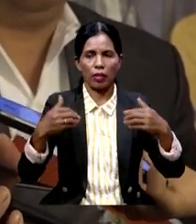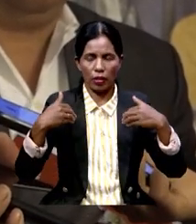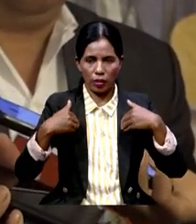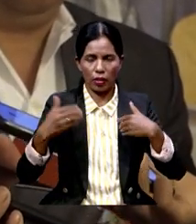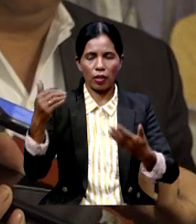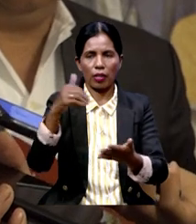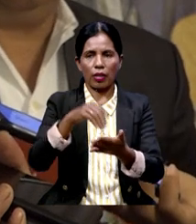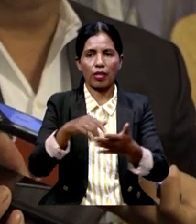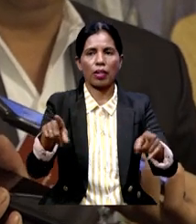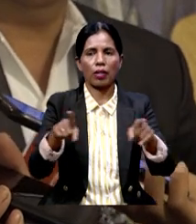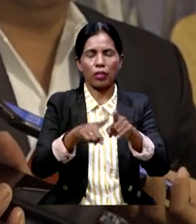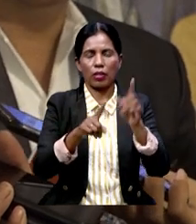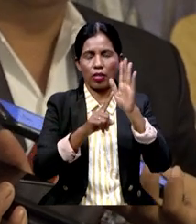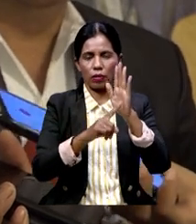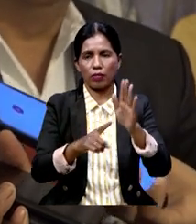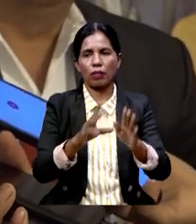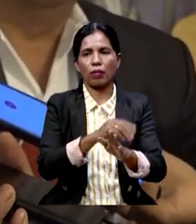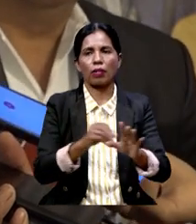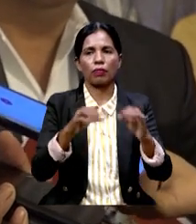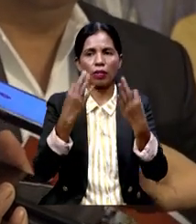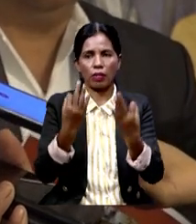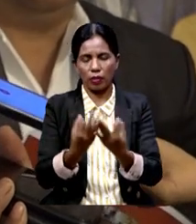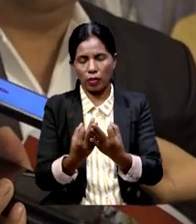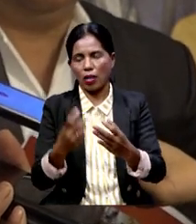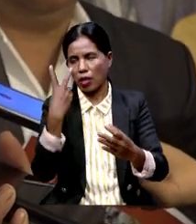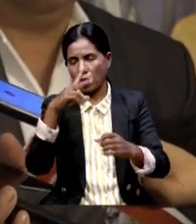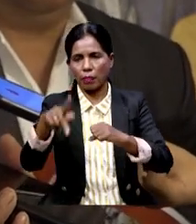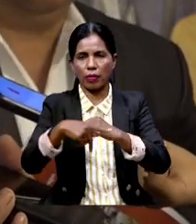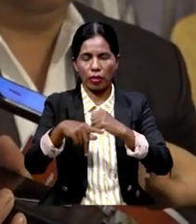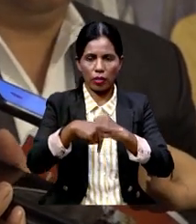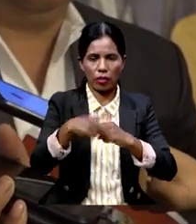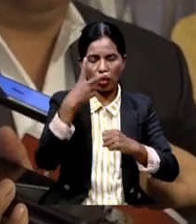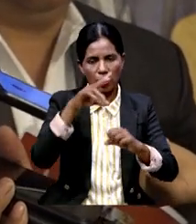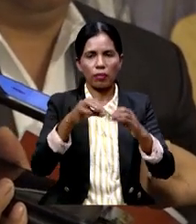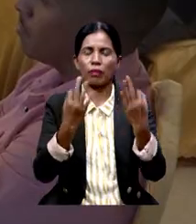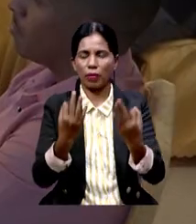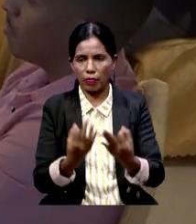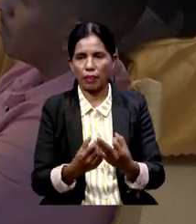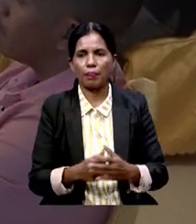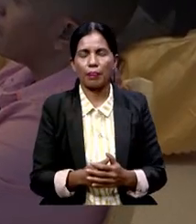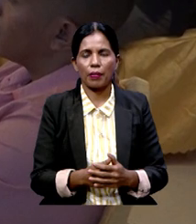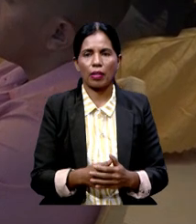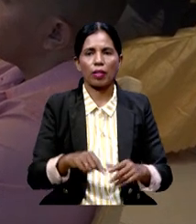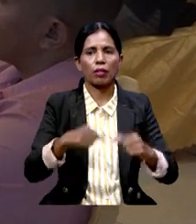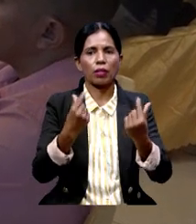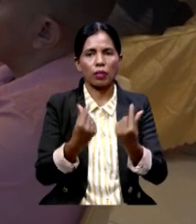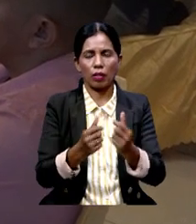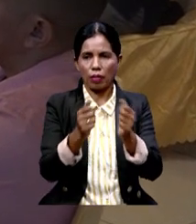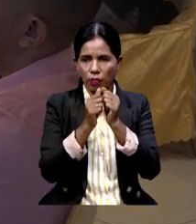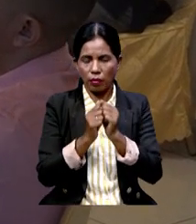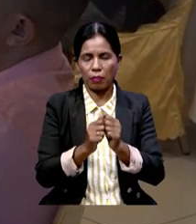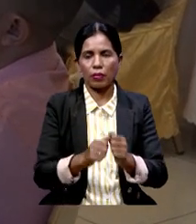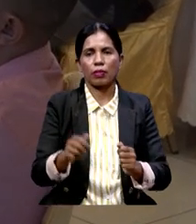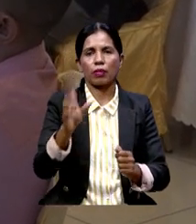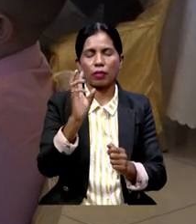filafali mosu hanes indicação ruma diandian, o hareba partido, o hareba familiarismo. Equipa Zuri Correção Matéria Né, Mutu